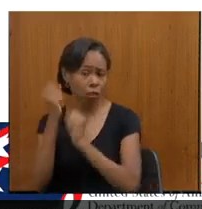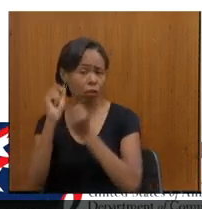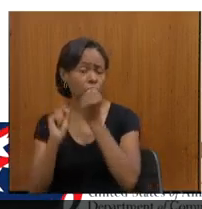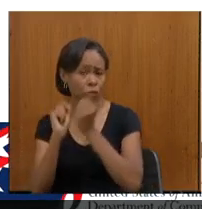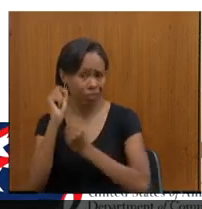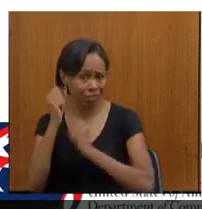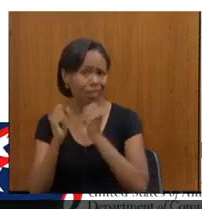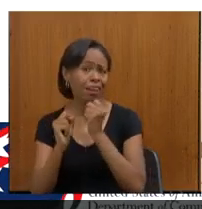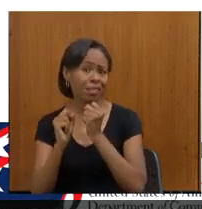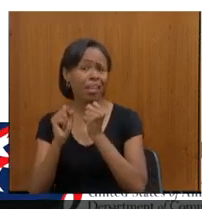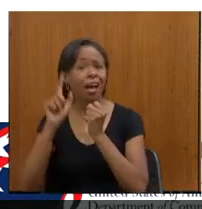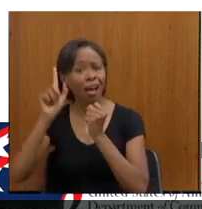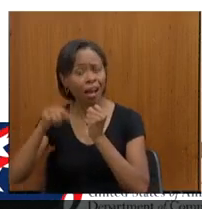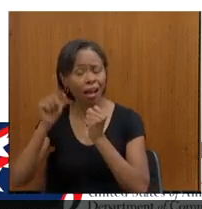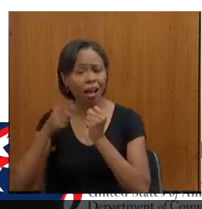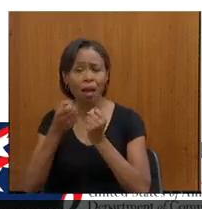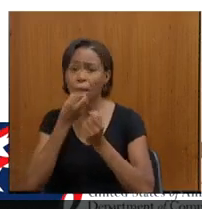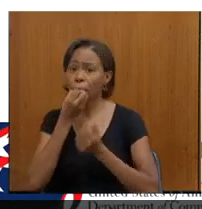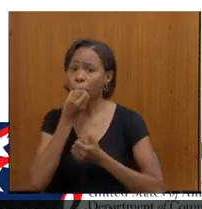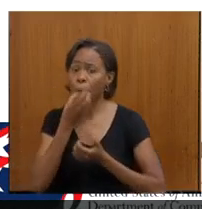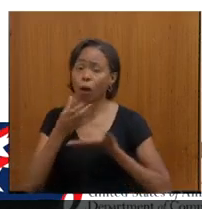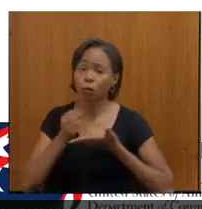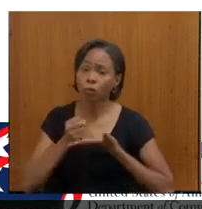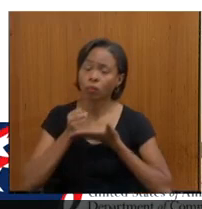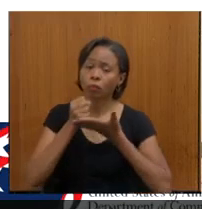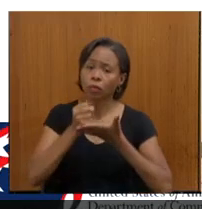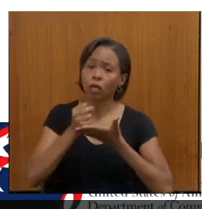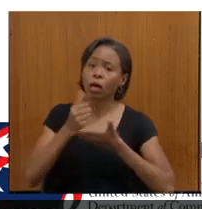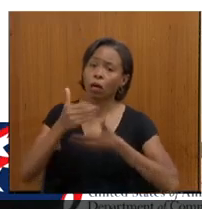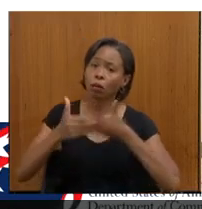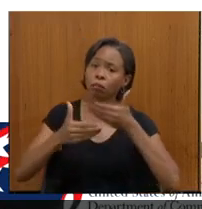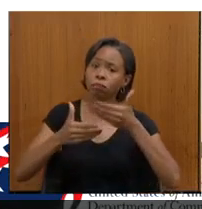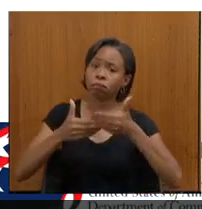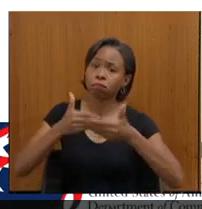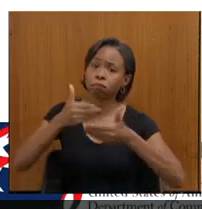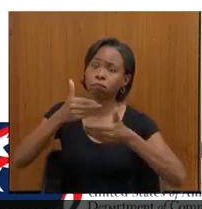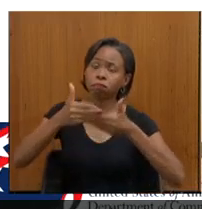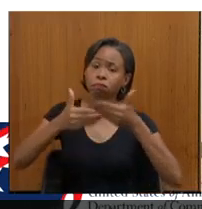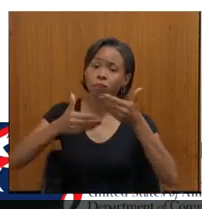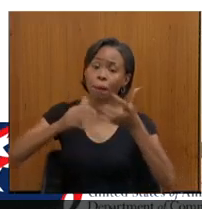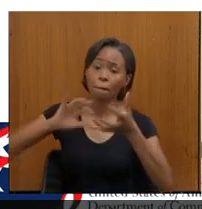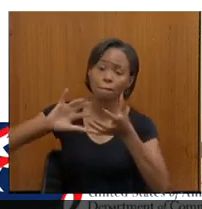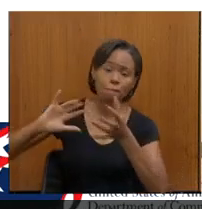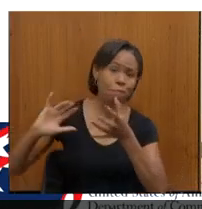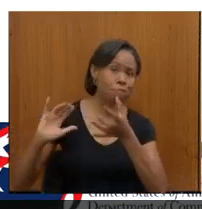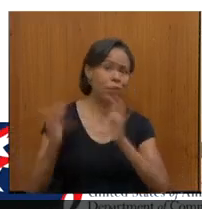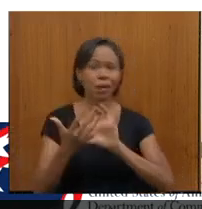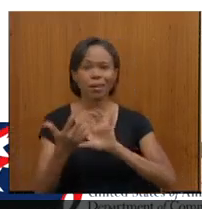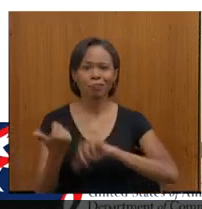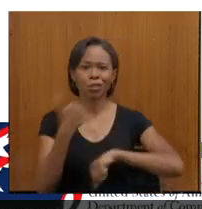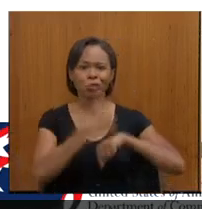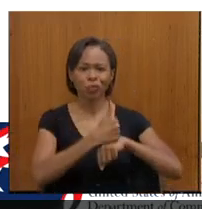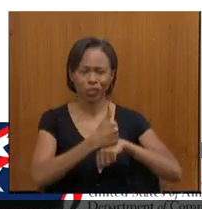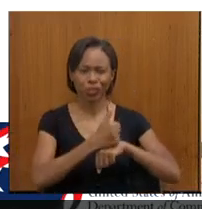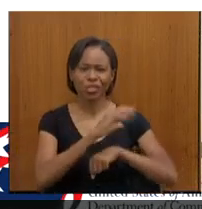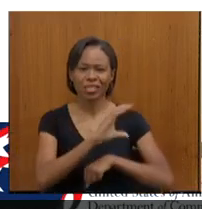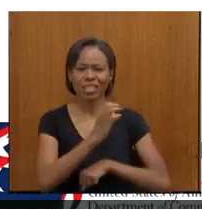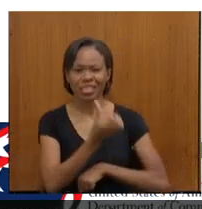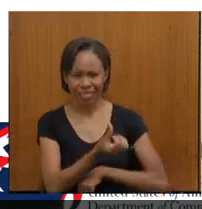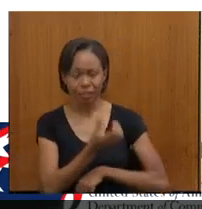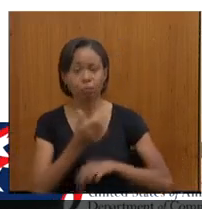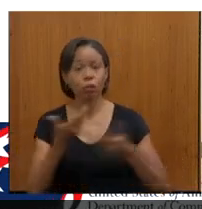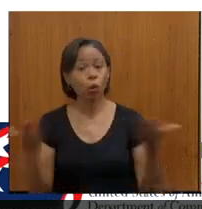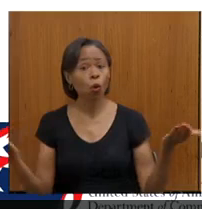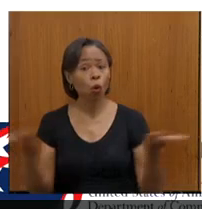bastante flexível para reconhecer nesse nesse processo de transição que é importante hoje a gente tem a